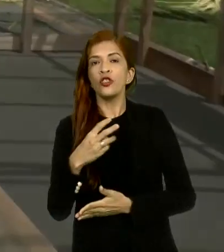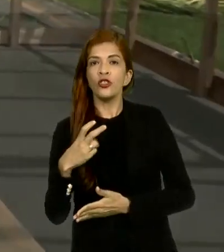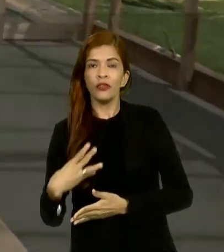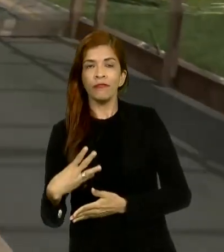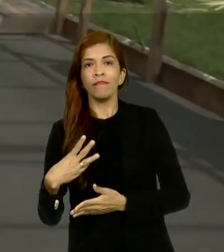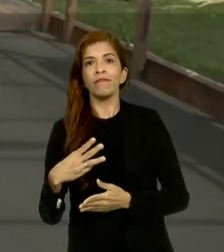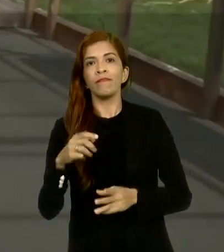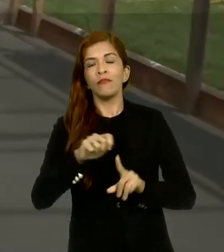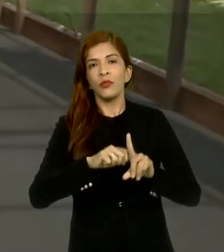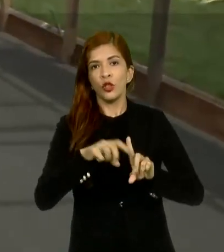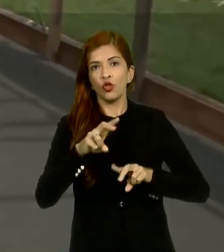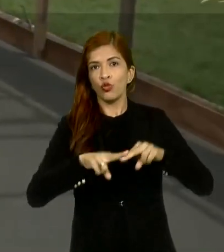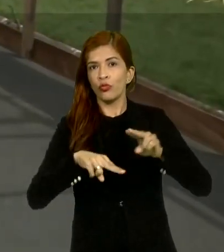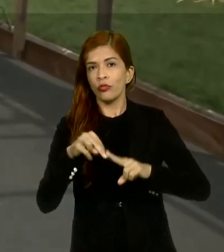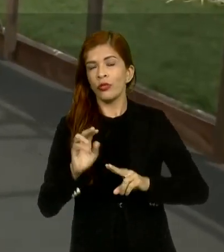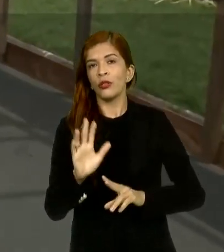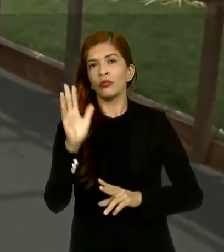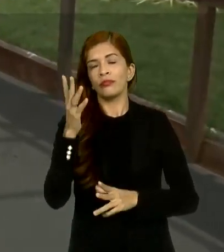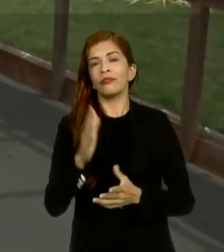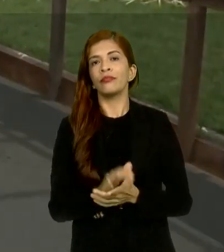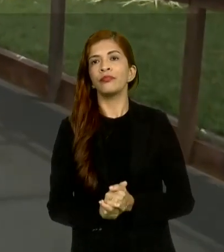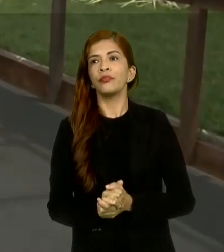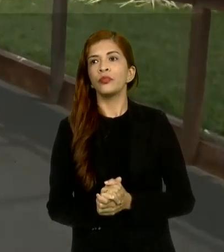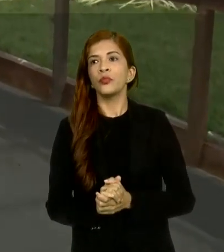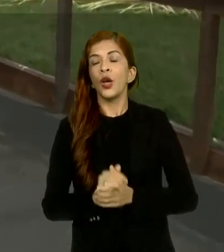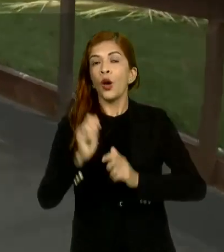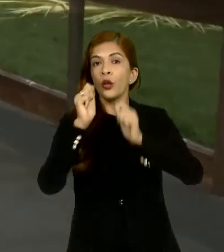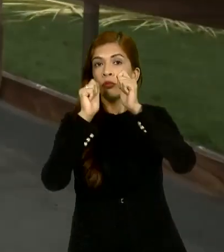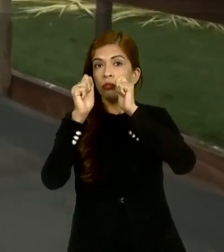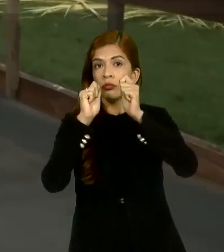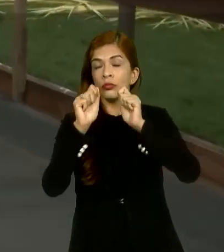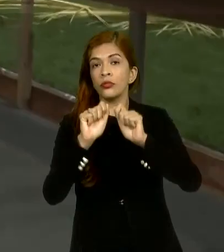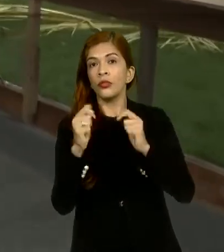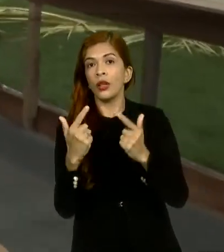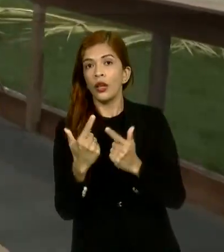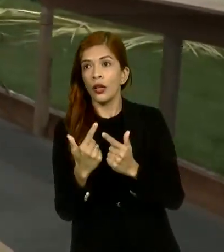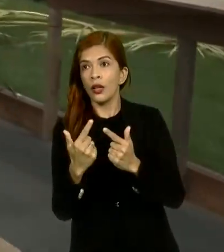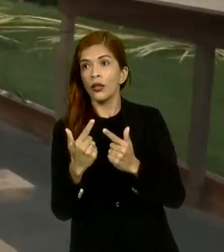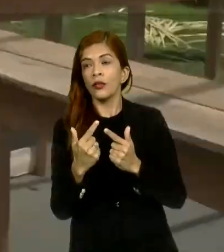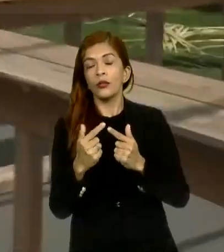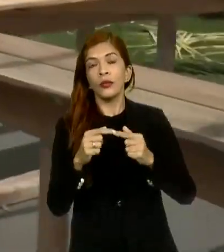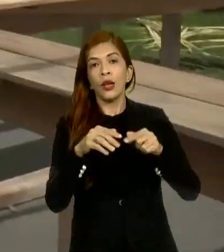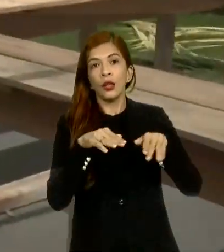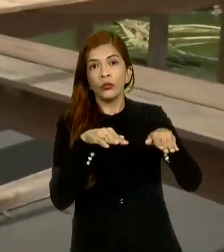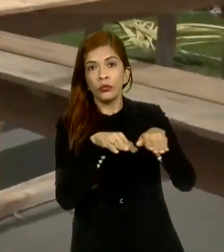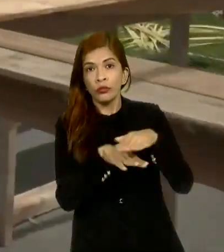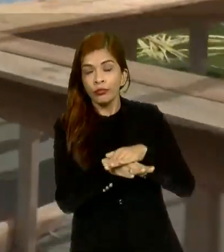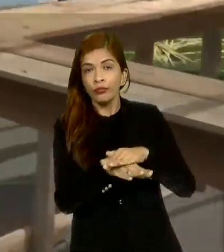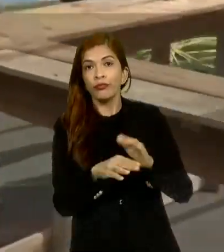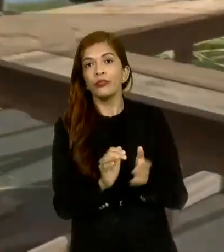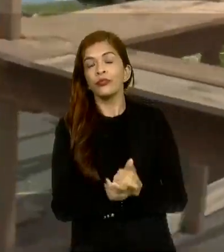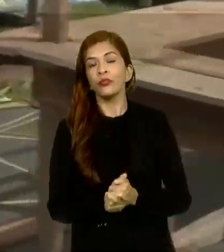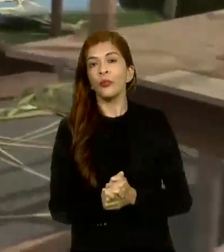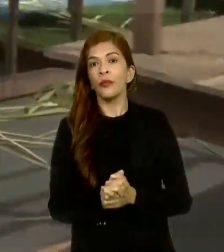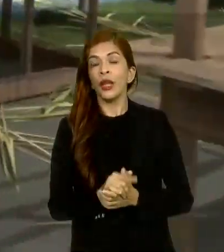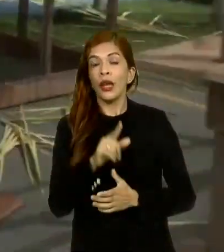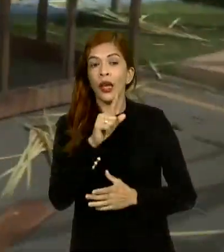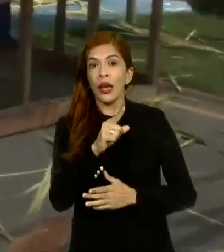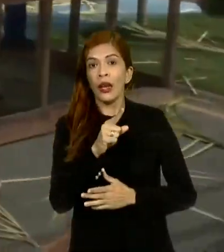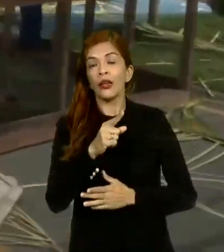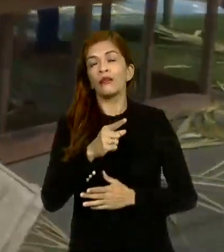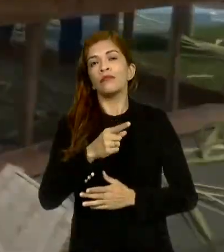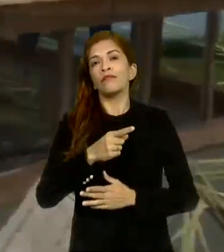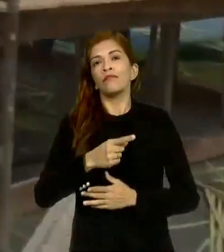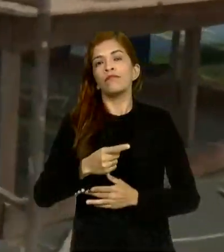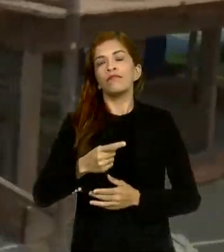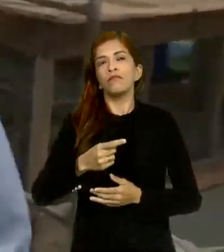Maranhão. O diretor de administração da Alema visitou a área do estacionamento destinada à festança junina. Ele destacou como